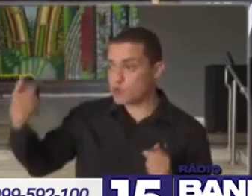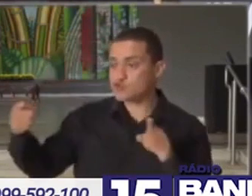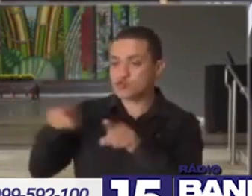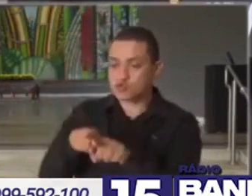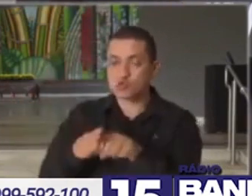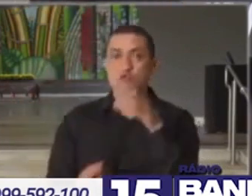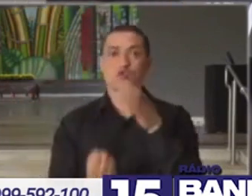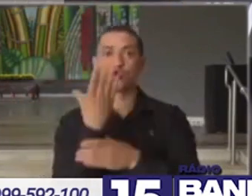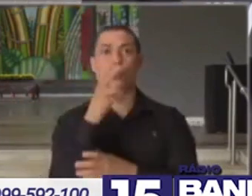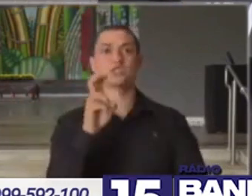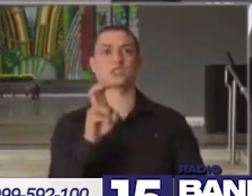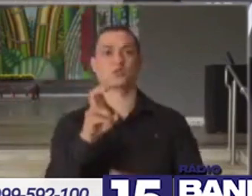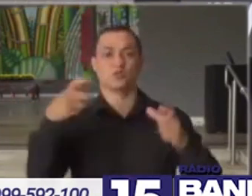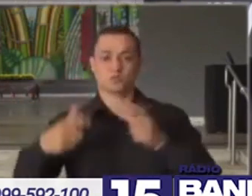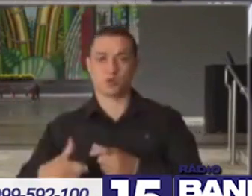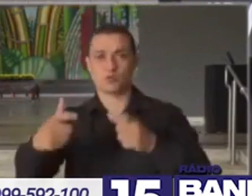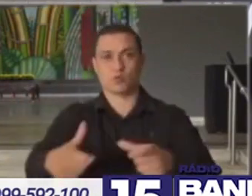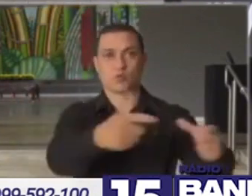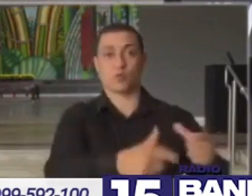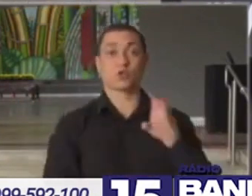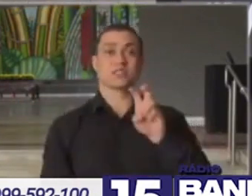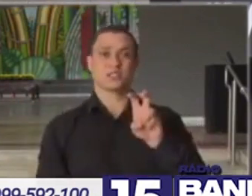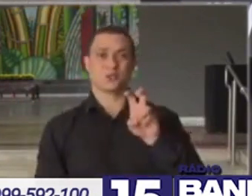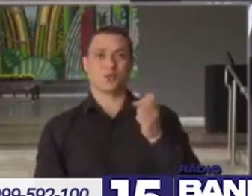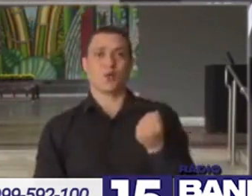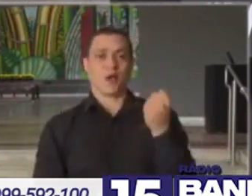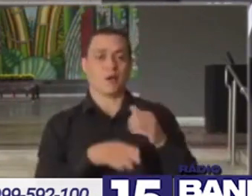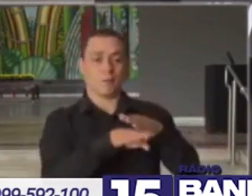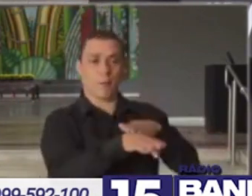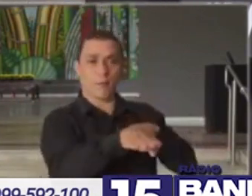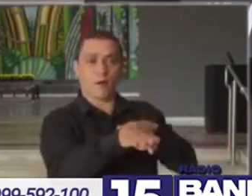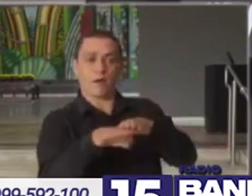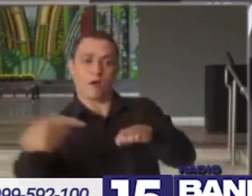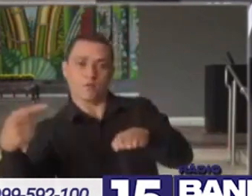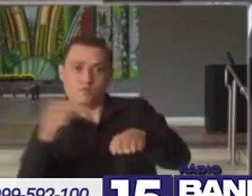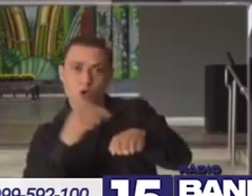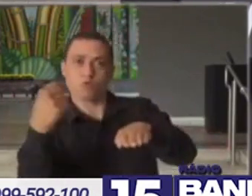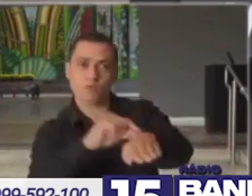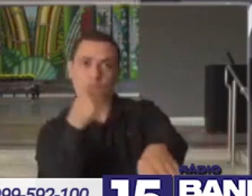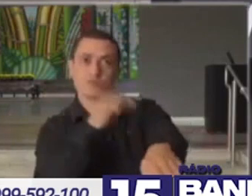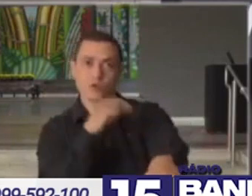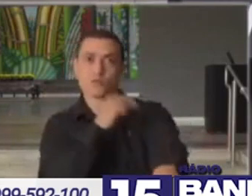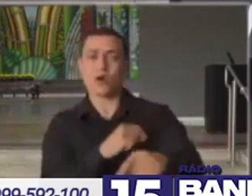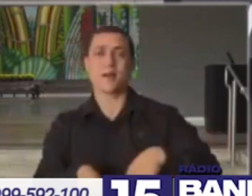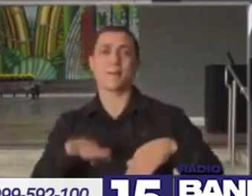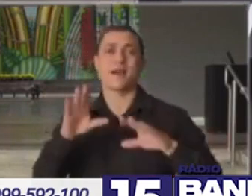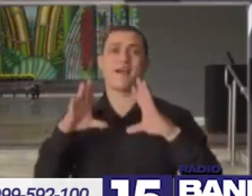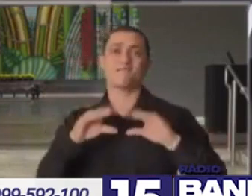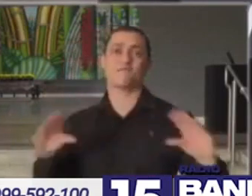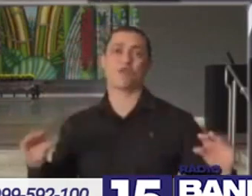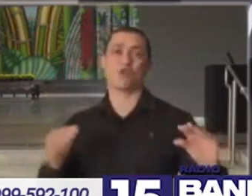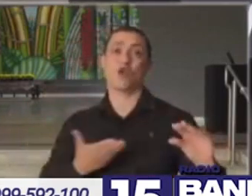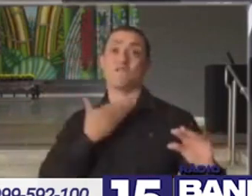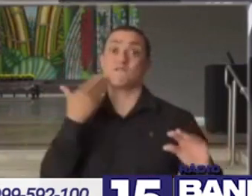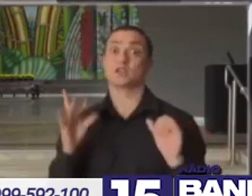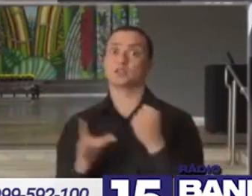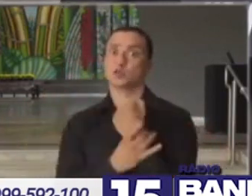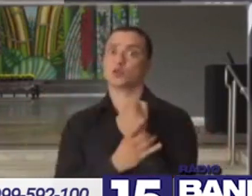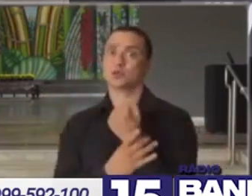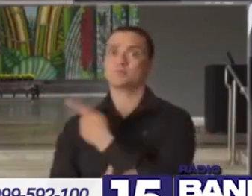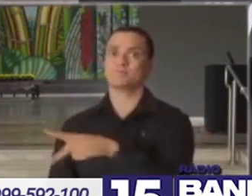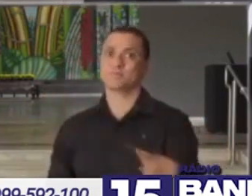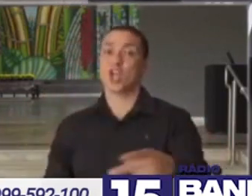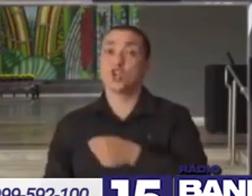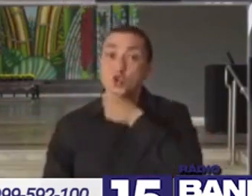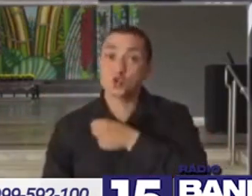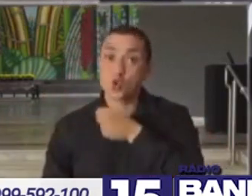idosos aqui na capital, sem que tenham que sair dos seus automóveis. O governo de São Paulo e a prefeitura da capital de São